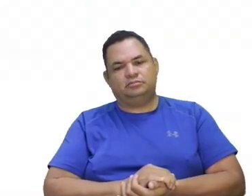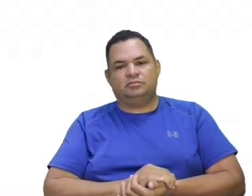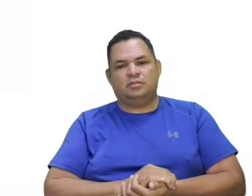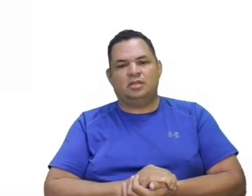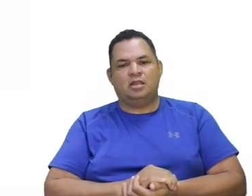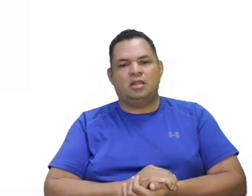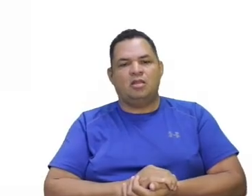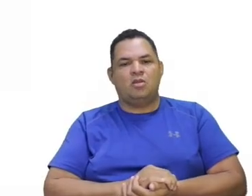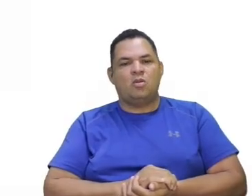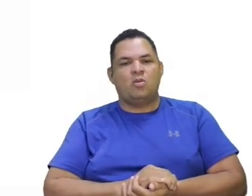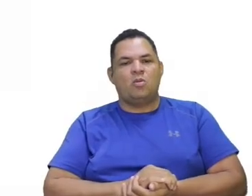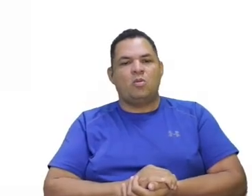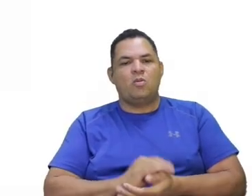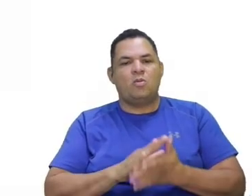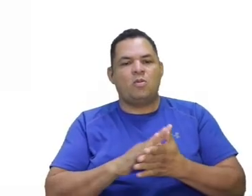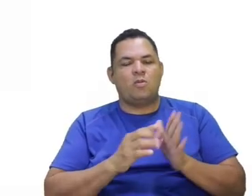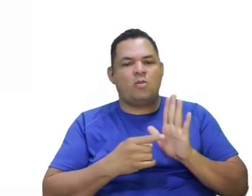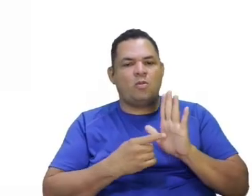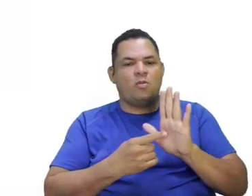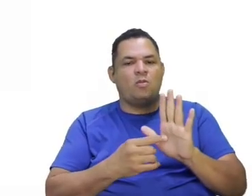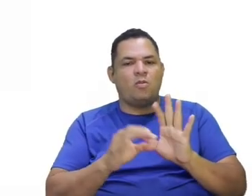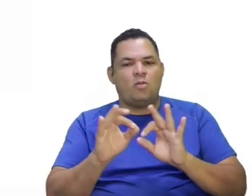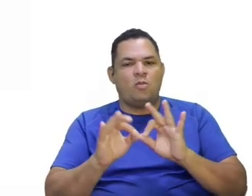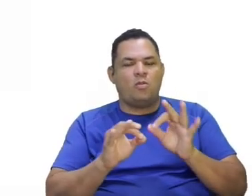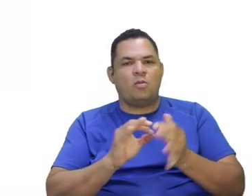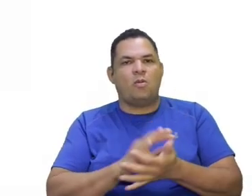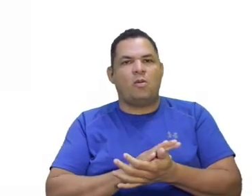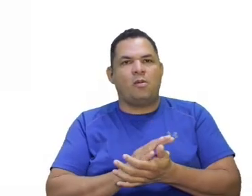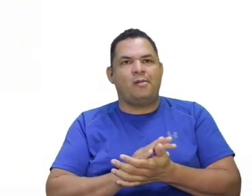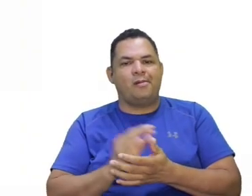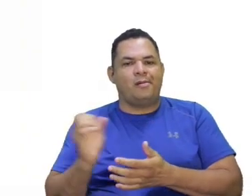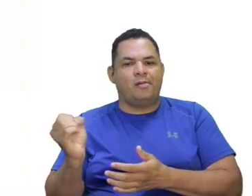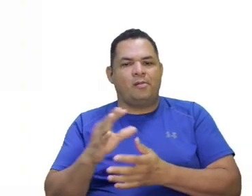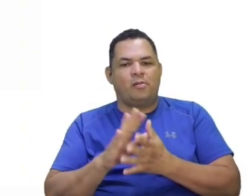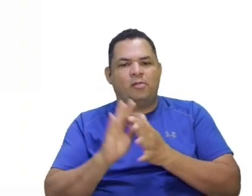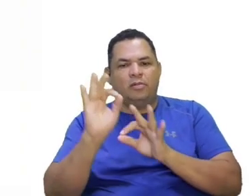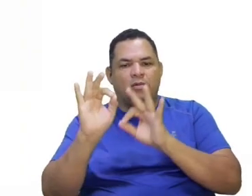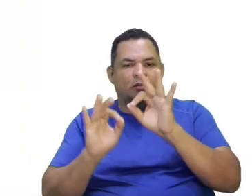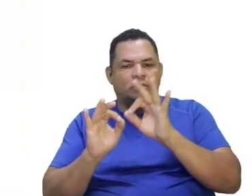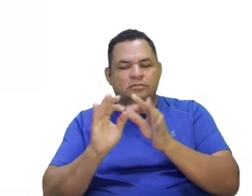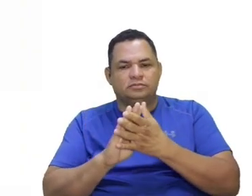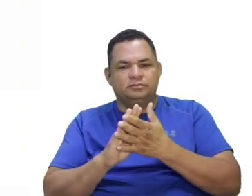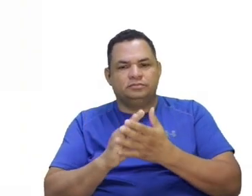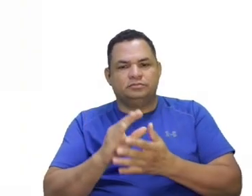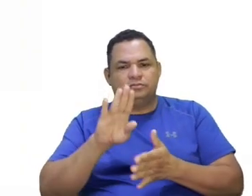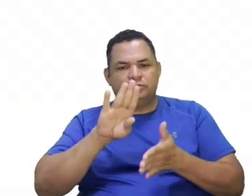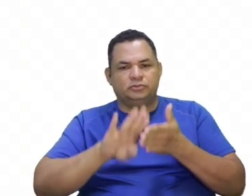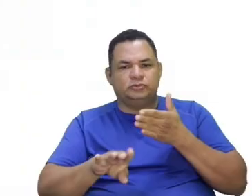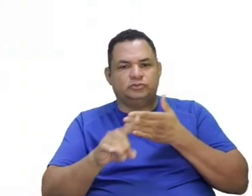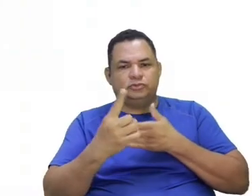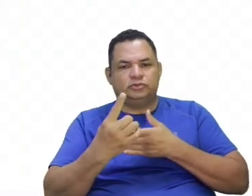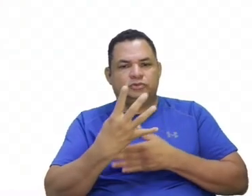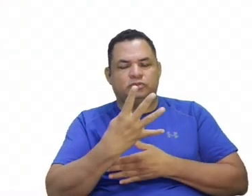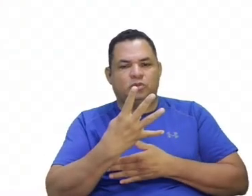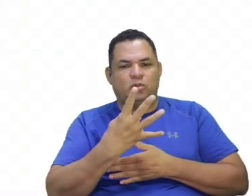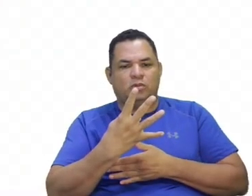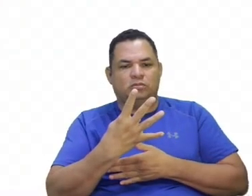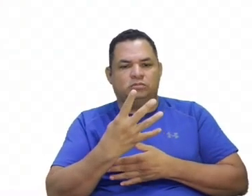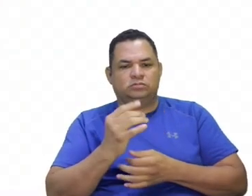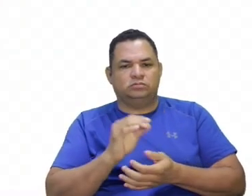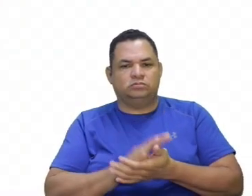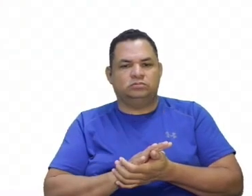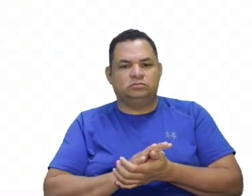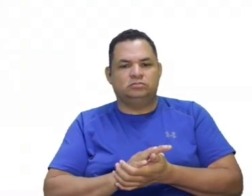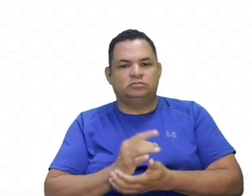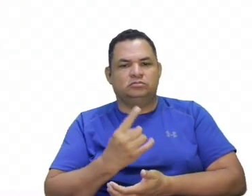eliminado, ele apresentará a nova distribuição, onde eu vou tirar 1 aqui. Então, se tinha 4,